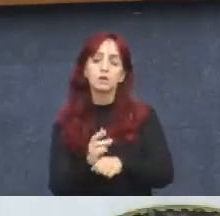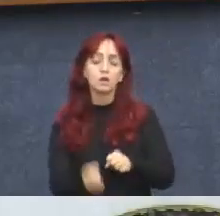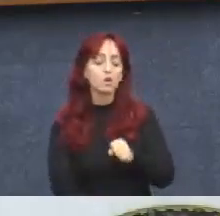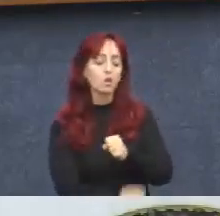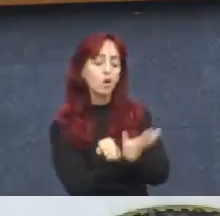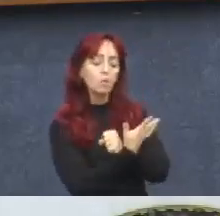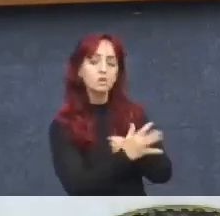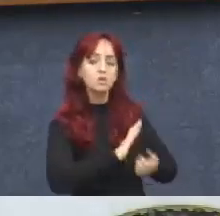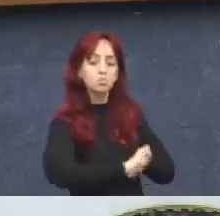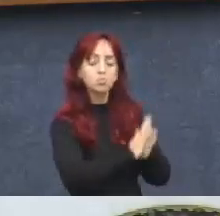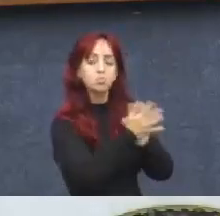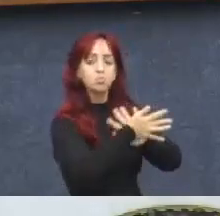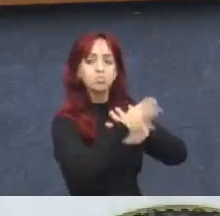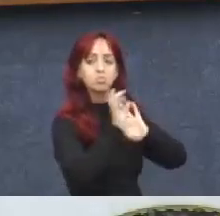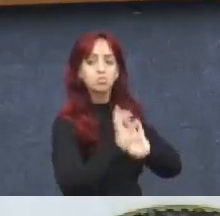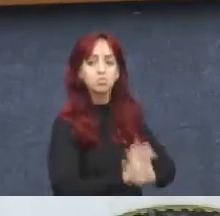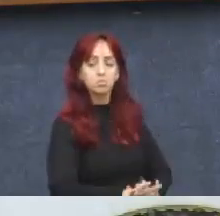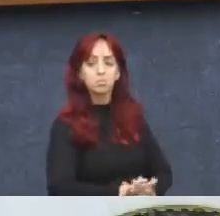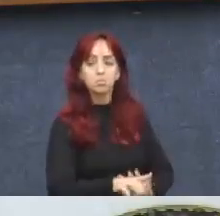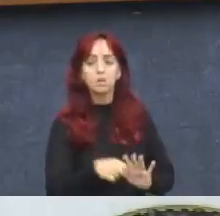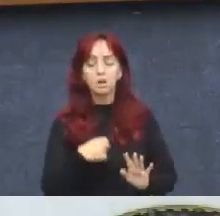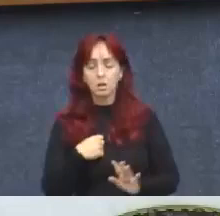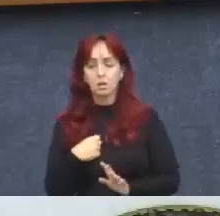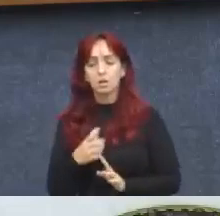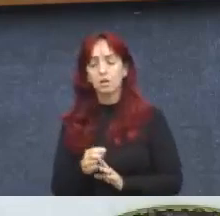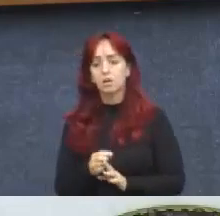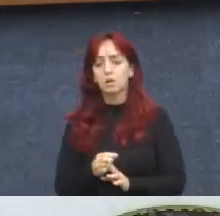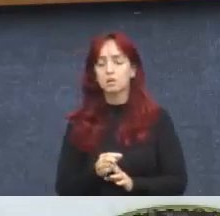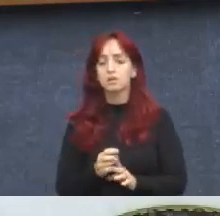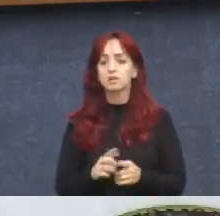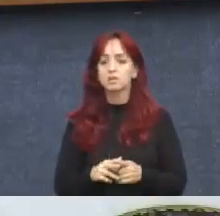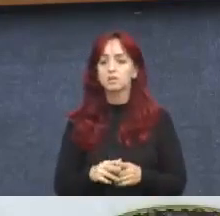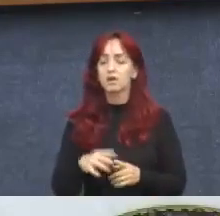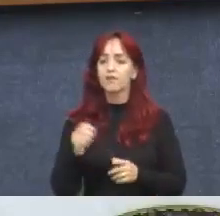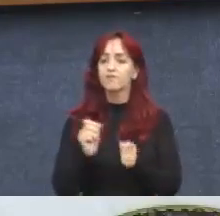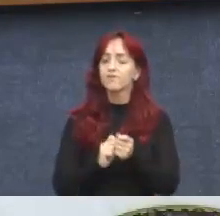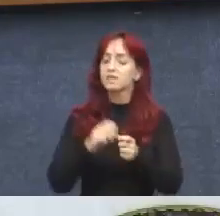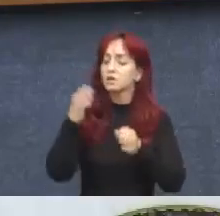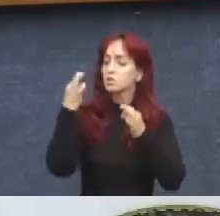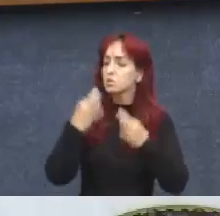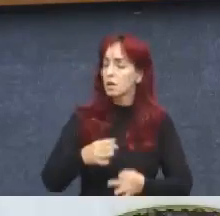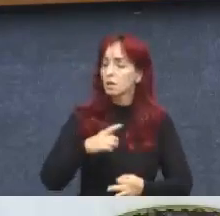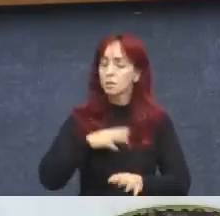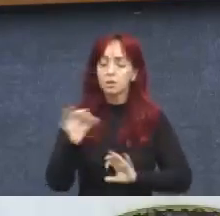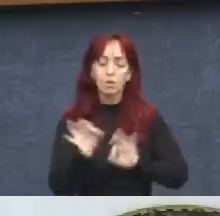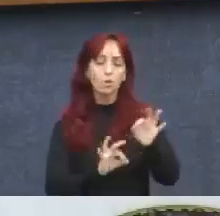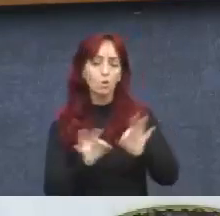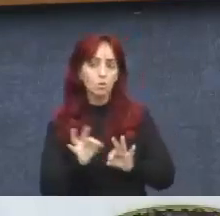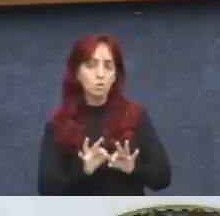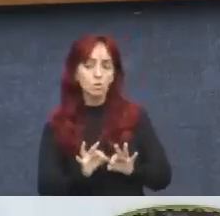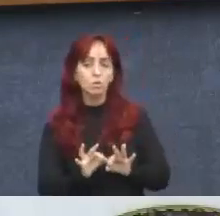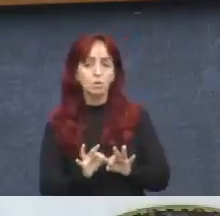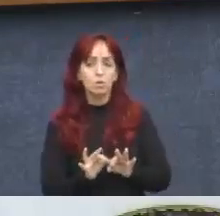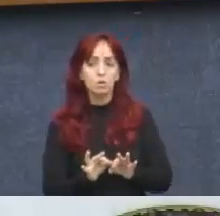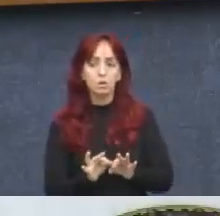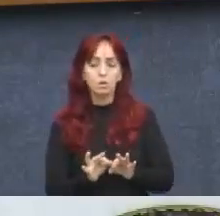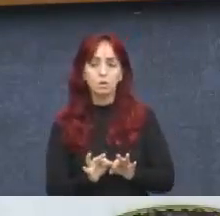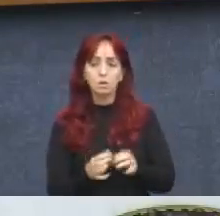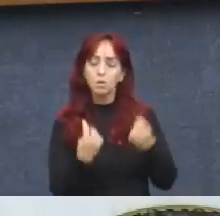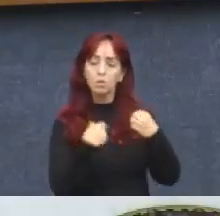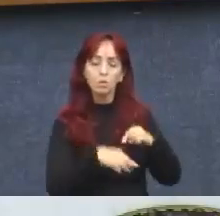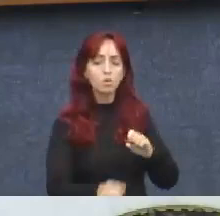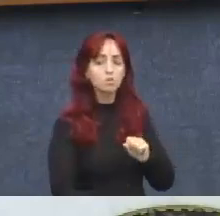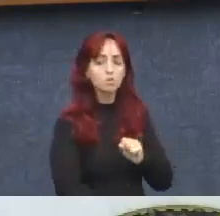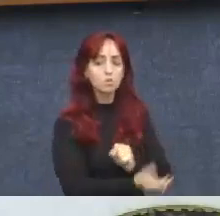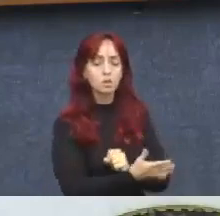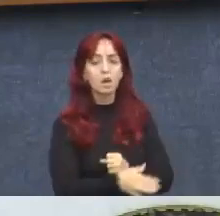e estamos tomando as medidas concretas para garantir aqui o controle contra a corrupção e o suborno. Parabéns à vereadora Fernanda Pereira Altoé,